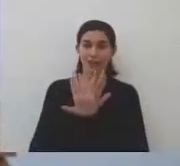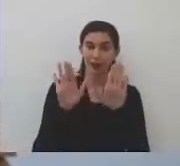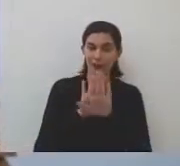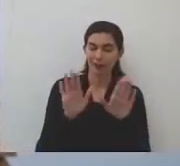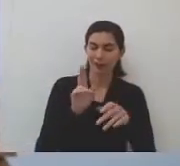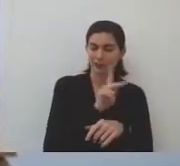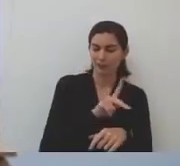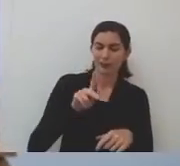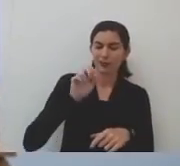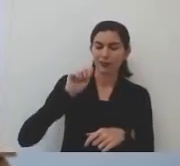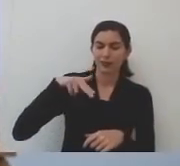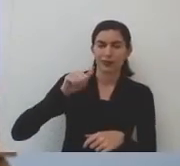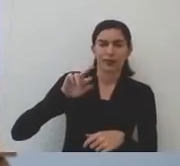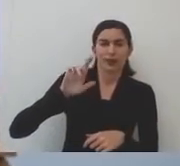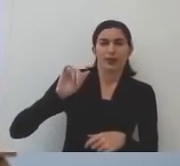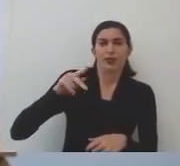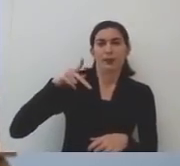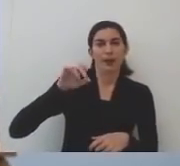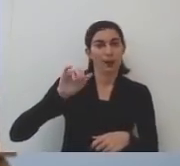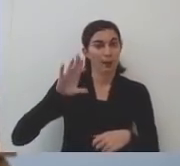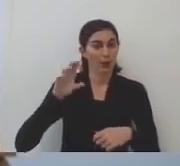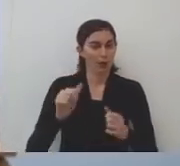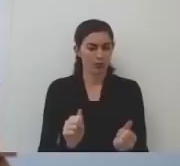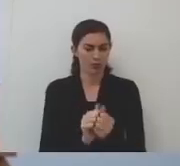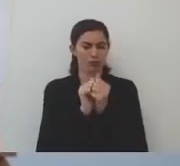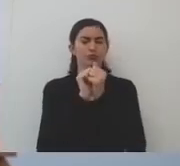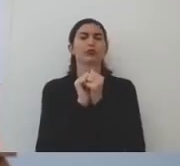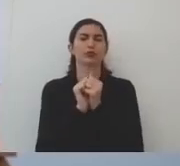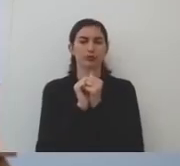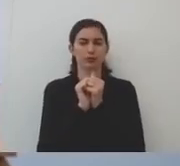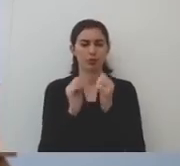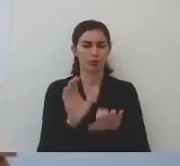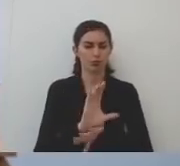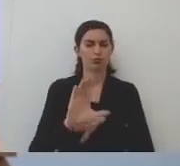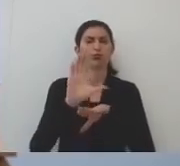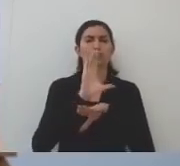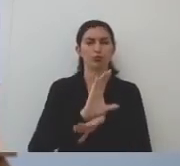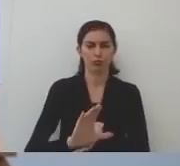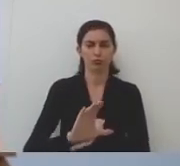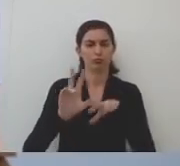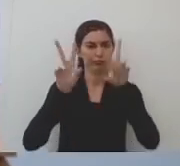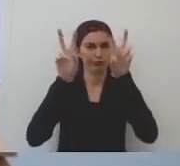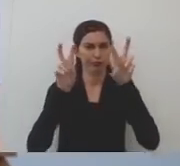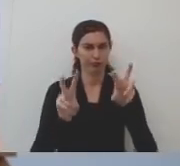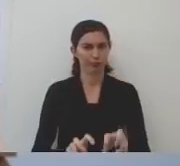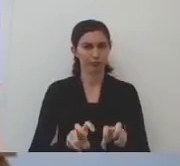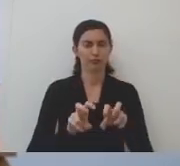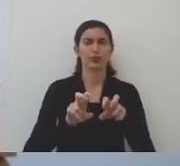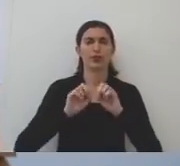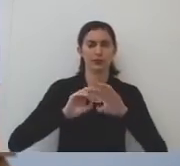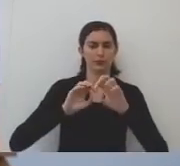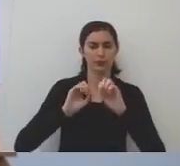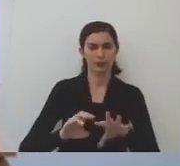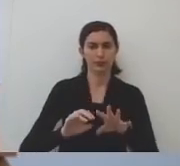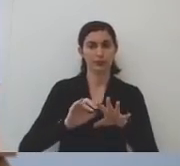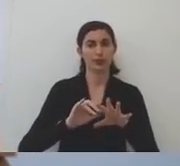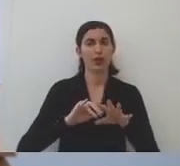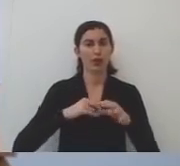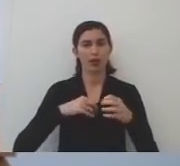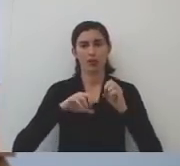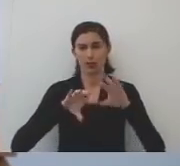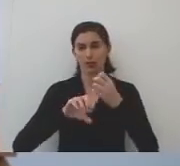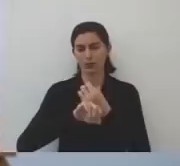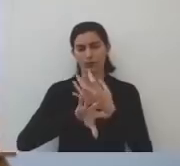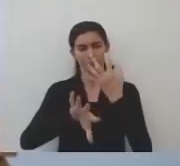Olá, professor! Sou a Nara Perboa e estaremos juntos nesse curso que é sobre conteúdos educacionais escritos para ensino